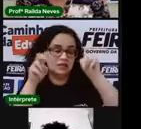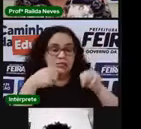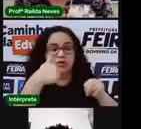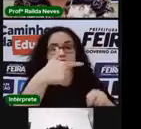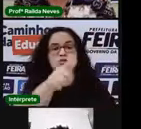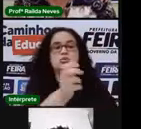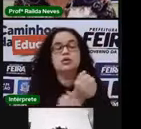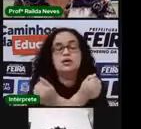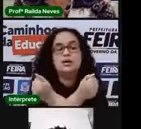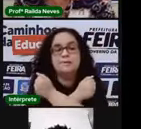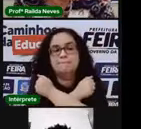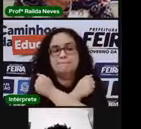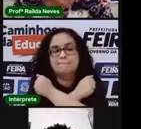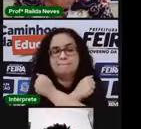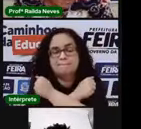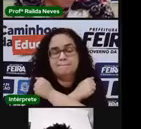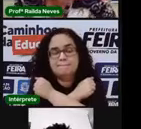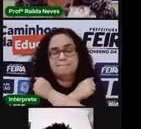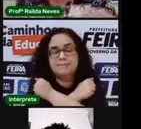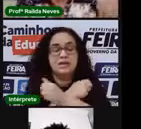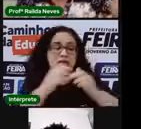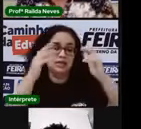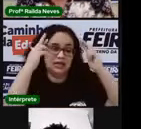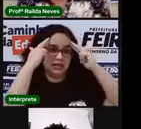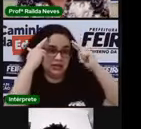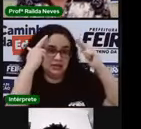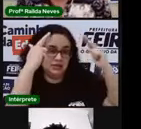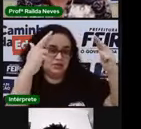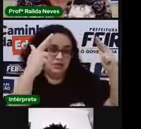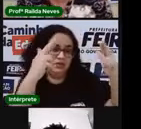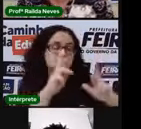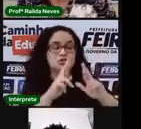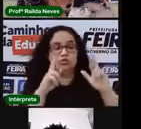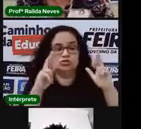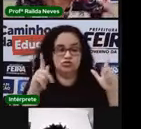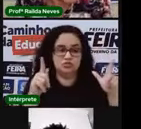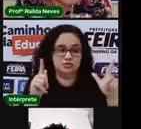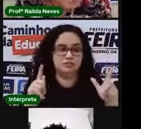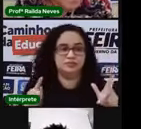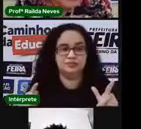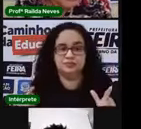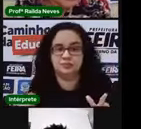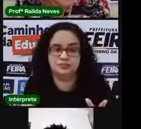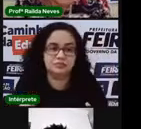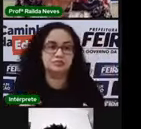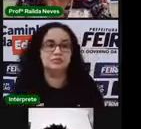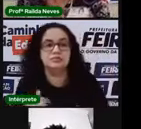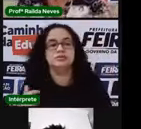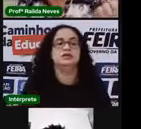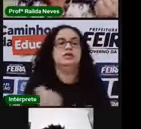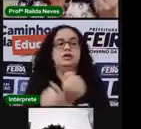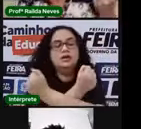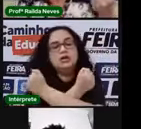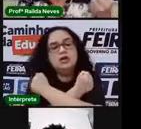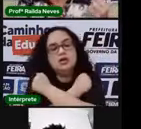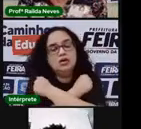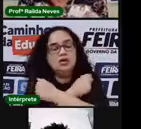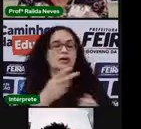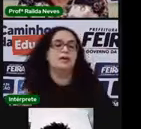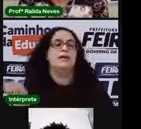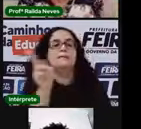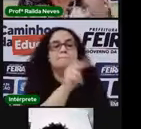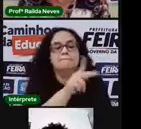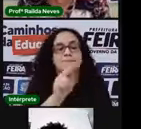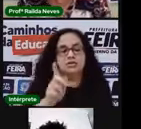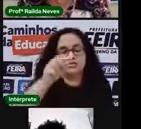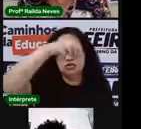abraço. Para além do abraço está respeitar o outro em suas diferenças. Para além do abraço está acolher a professora Maura